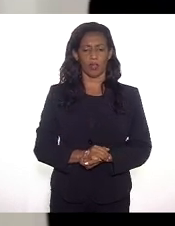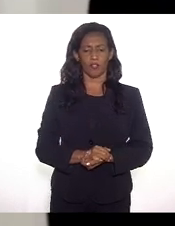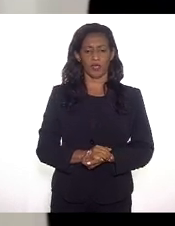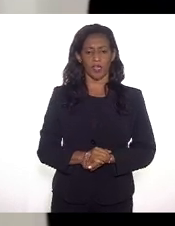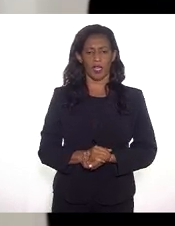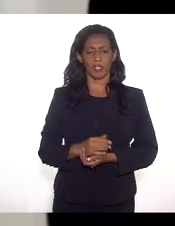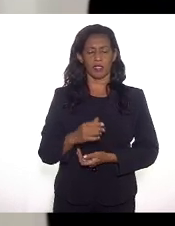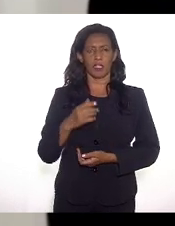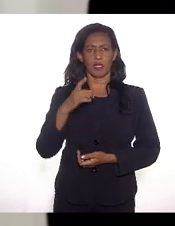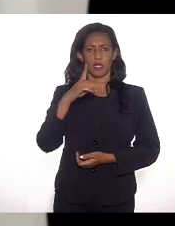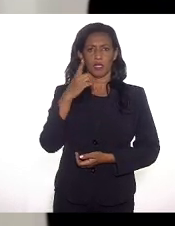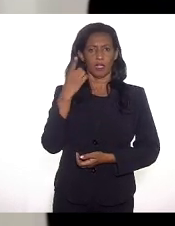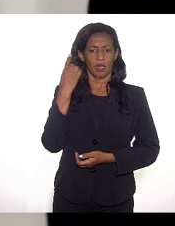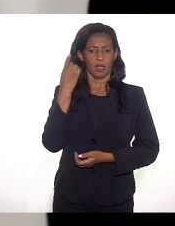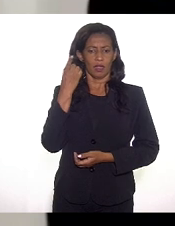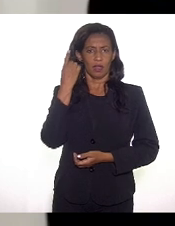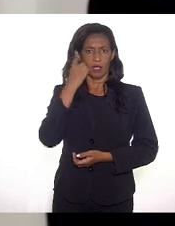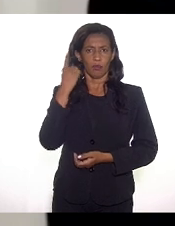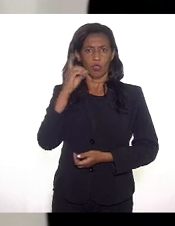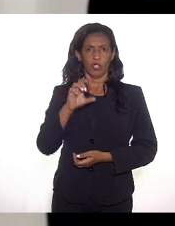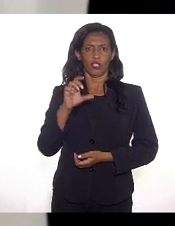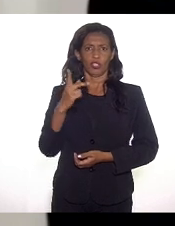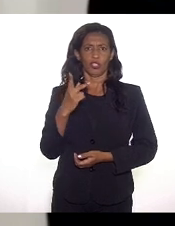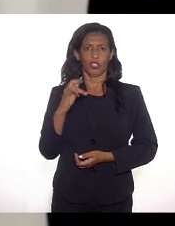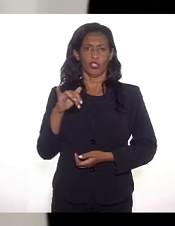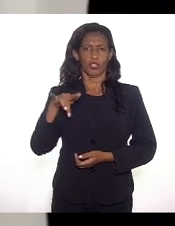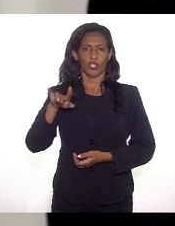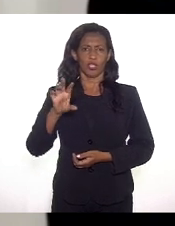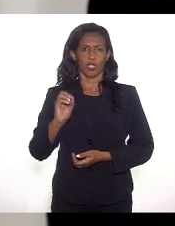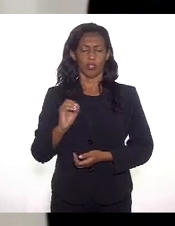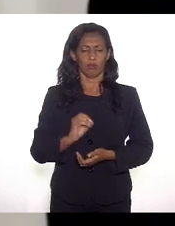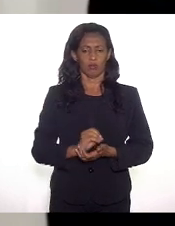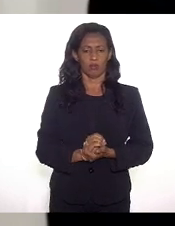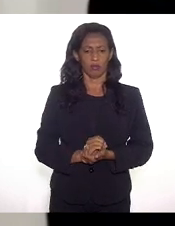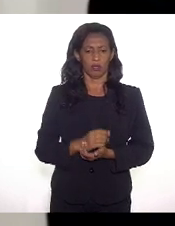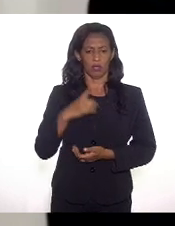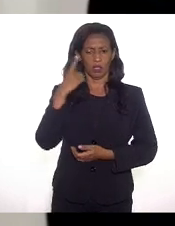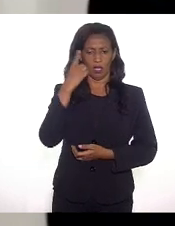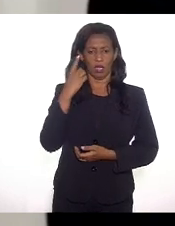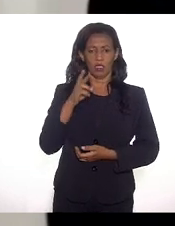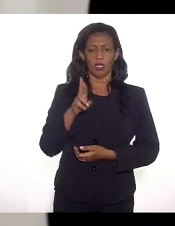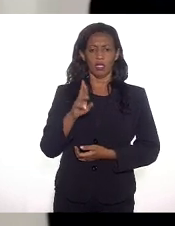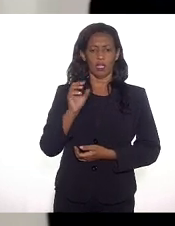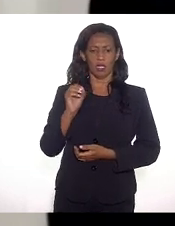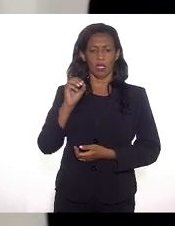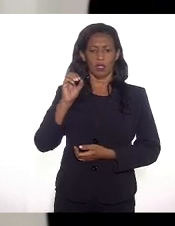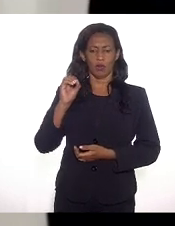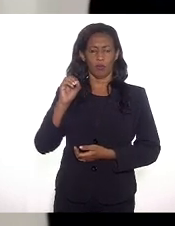Deputado Chiquinho da Mangueira. Deputado Chiquinho da Mangueira. Deputada Rosane Félix.